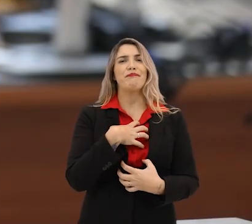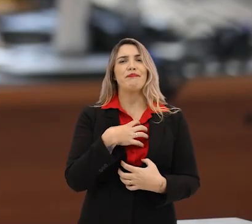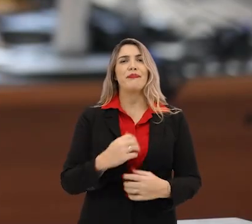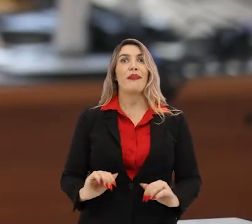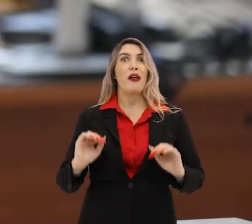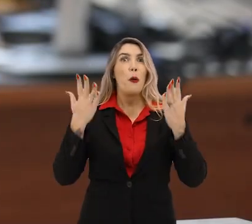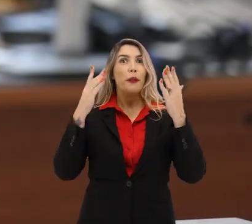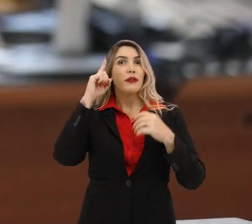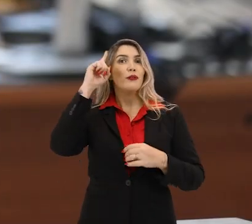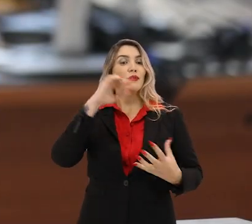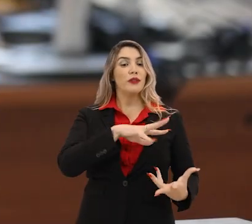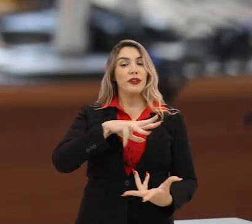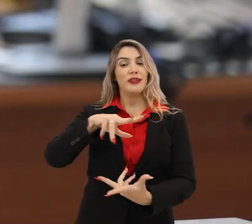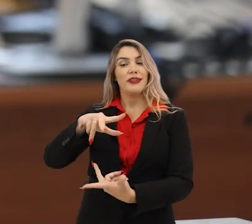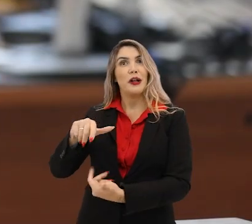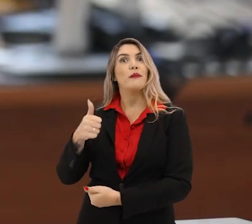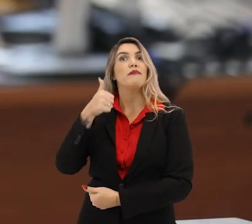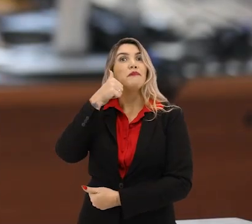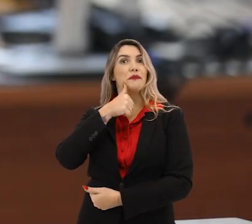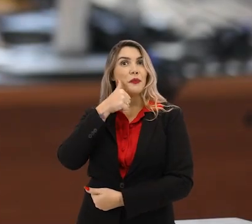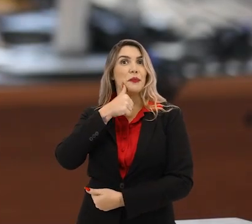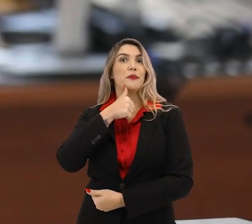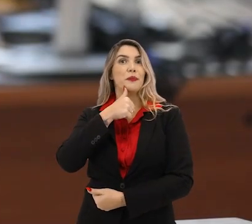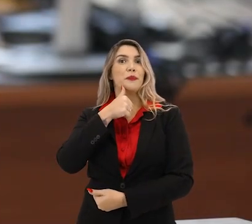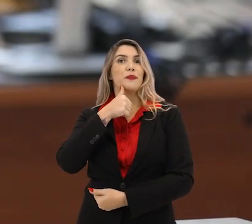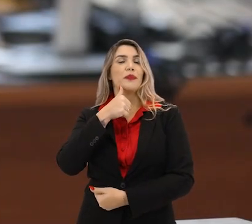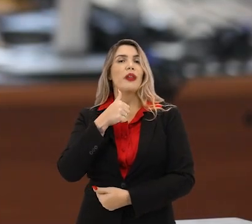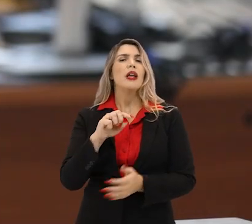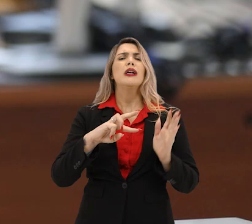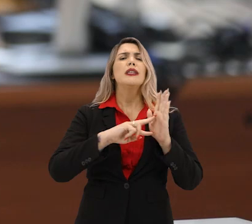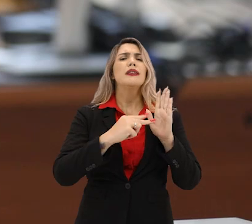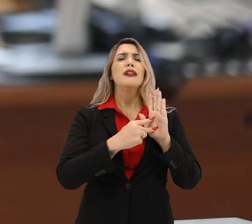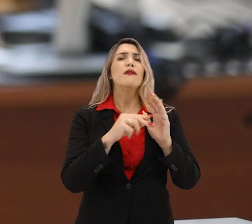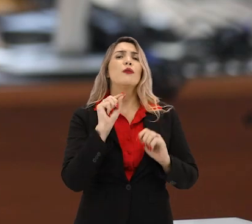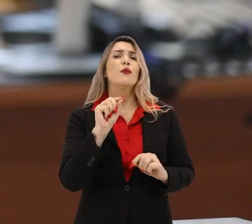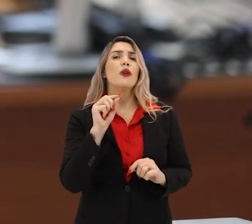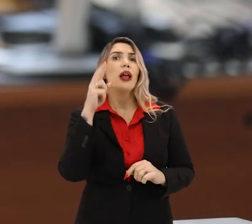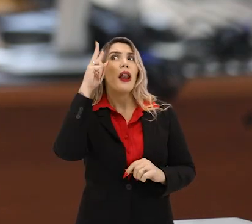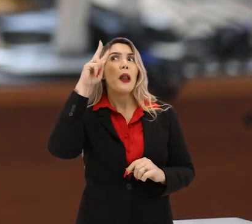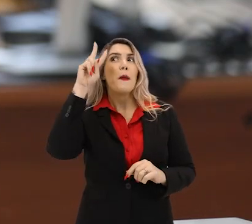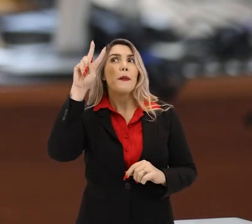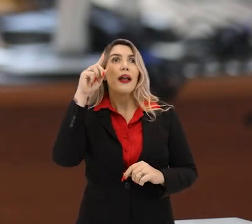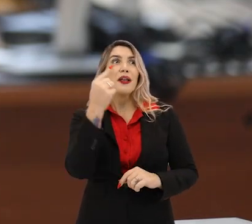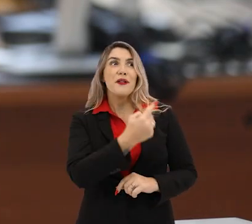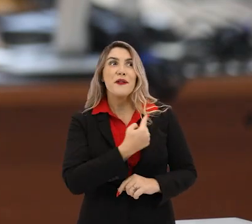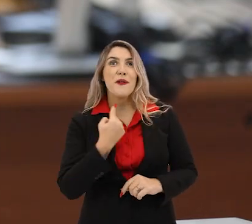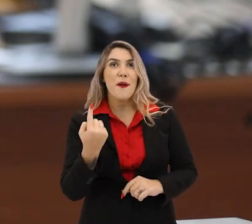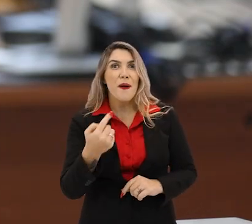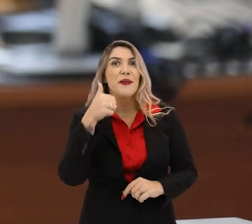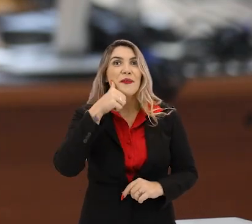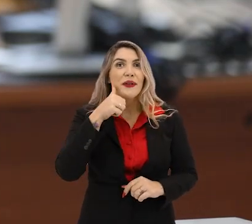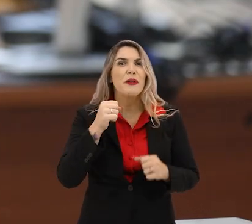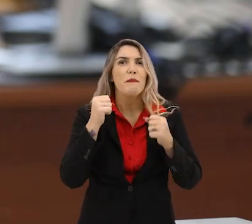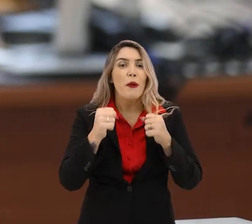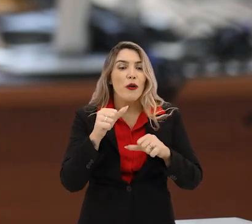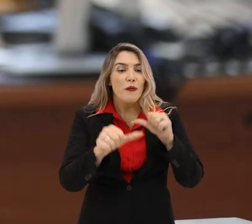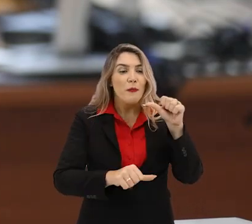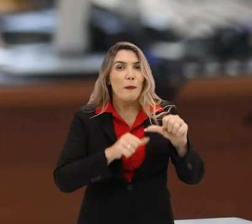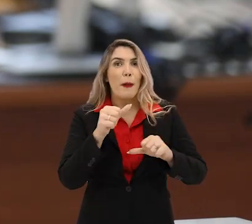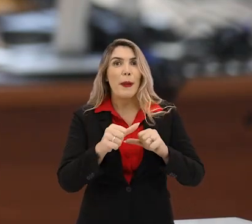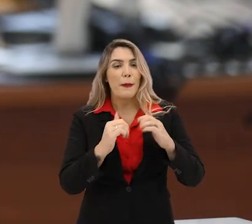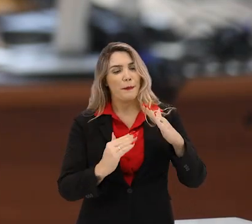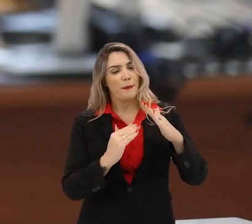Cláudia. A comemoração do Dia Internacional da Mulher serve para lembrarmos que podemos nos